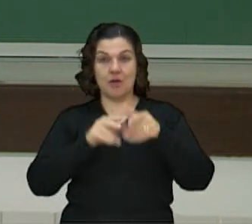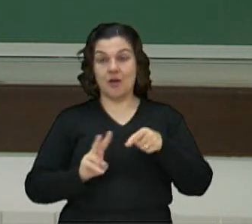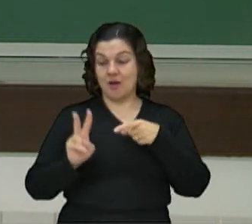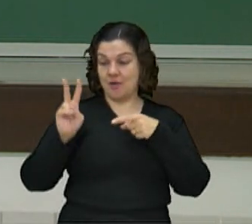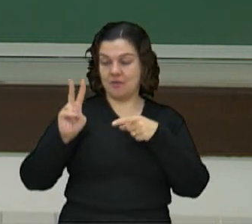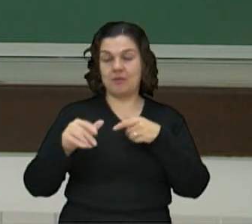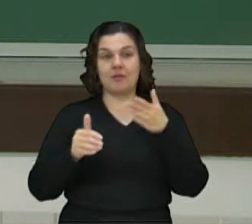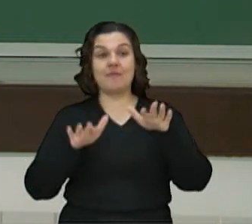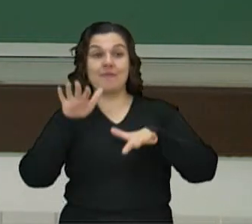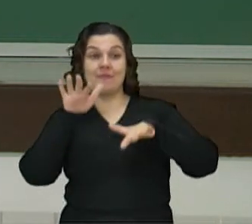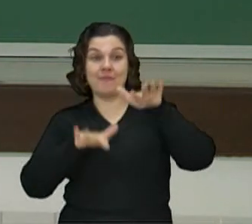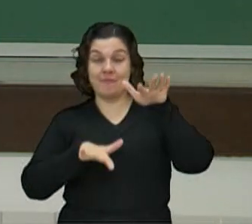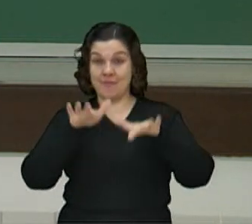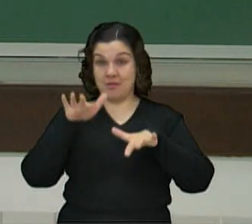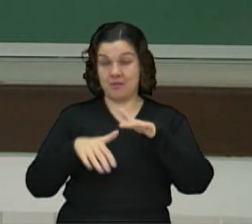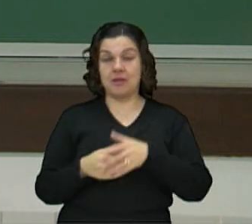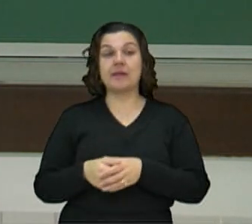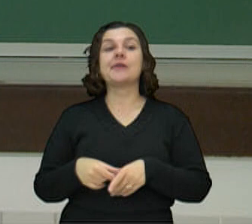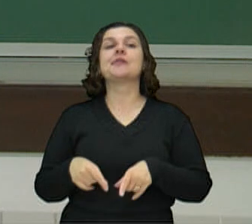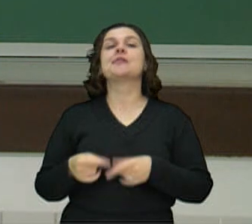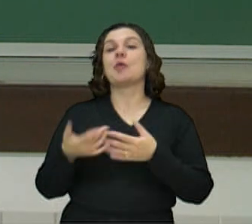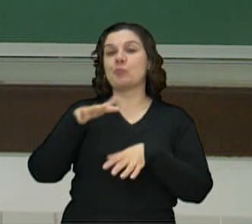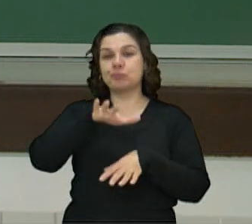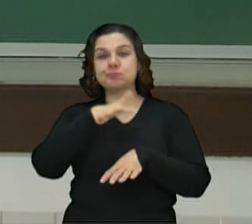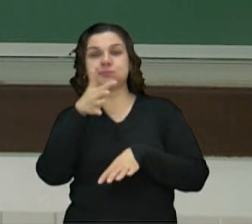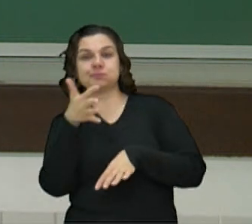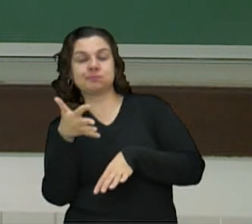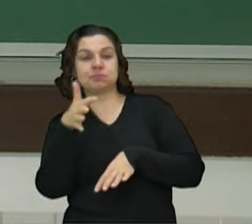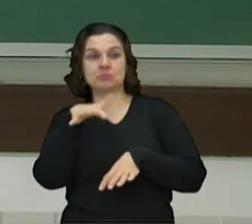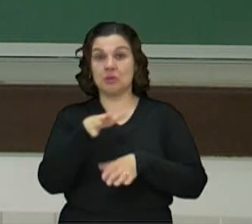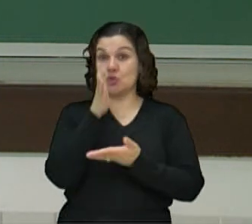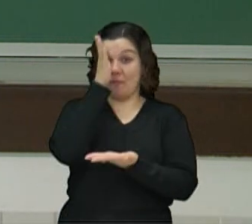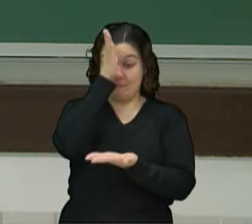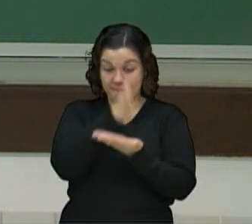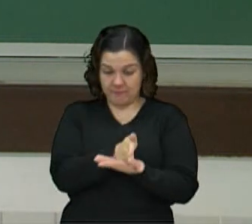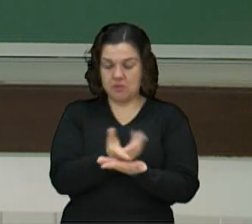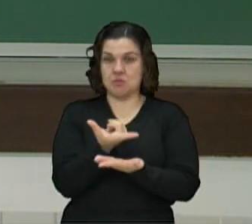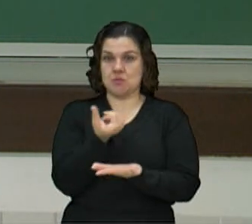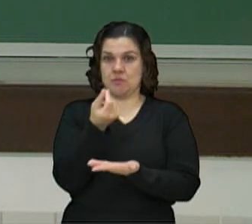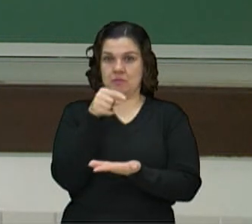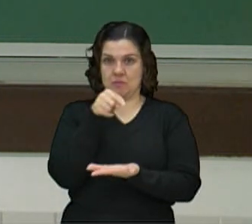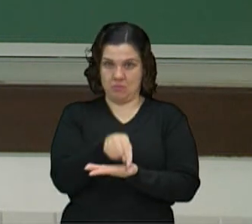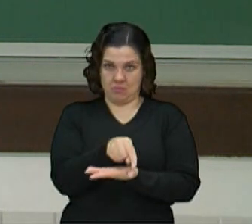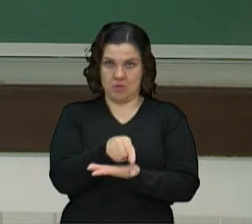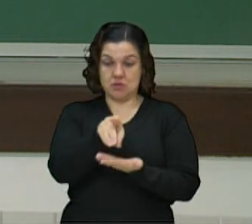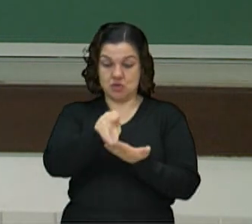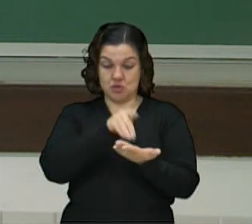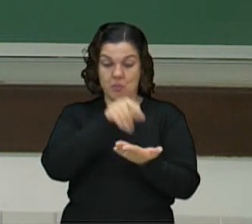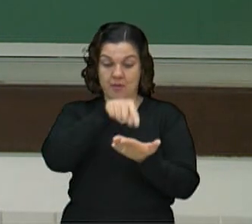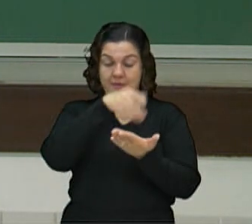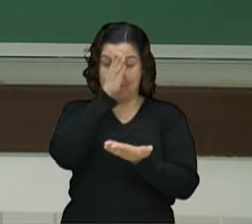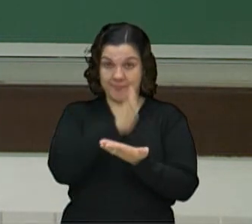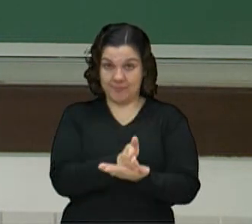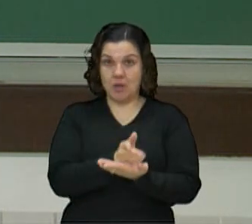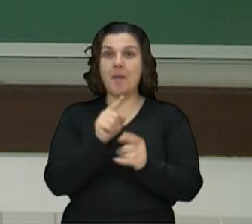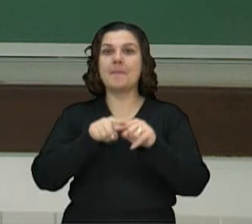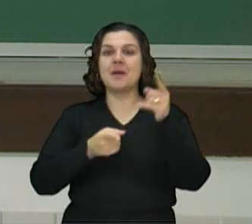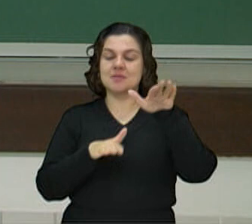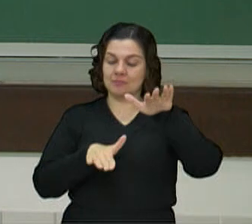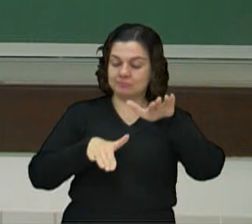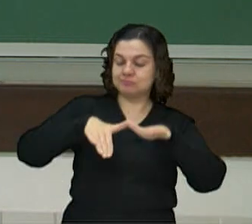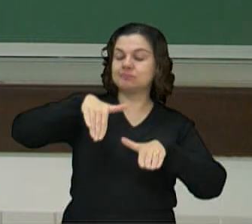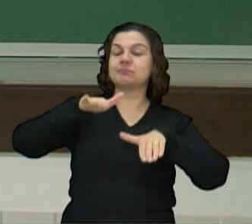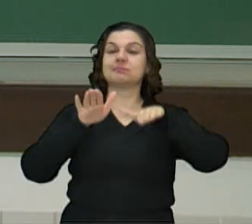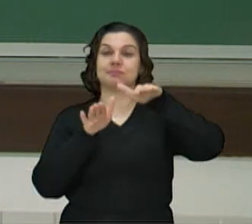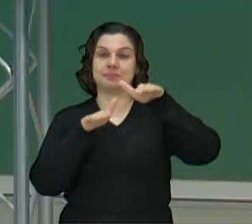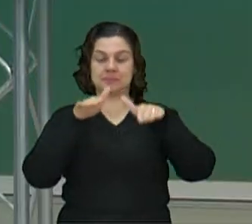ações, ele é variável e ele oscila. Não é fixo esse valor. Ele é lançado com valor, mas ele vai oscilar ao longo